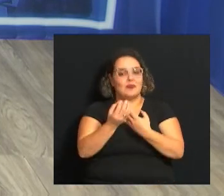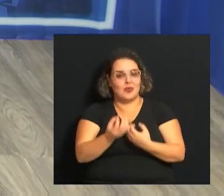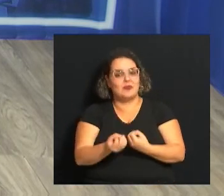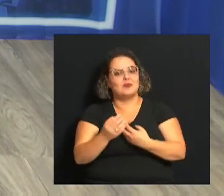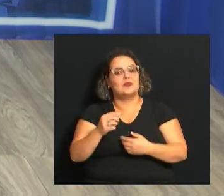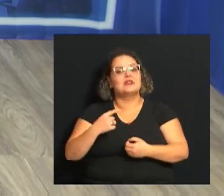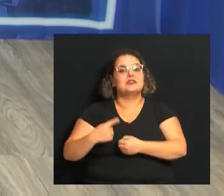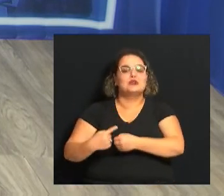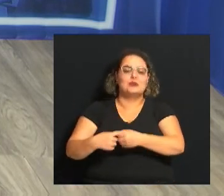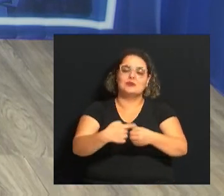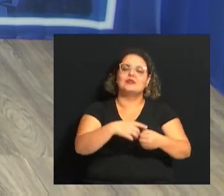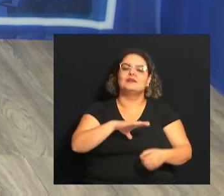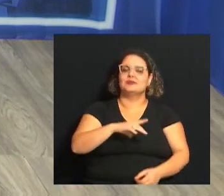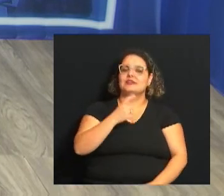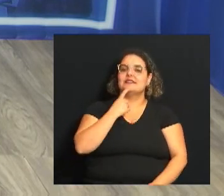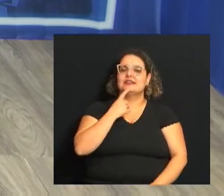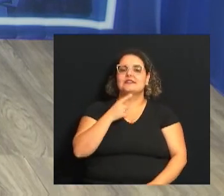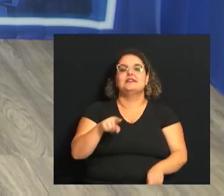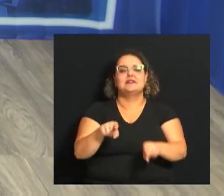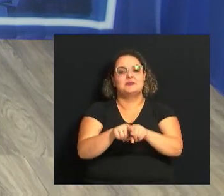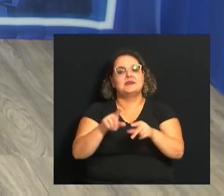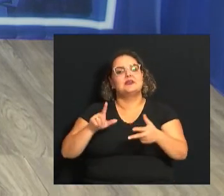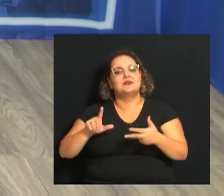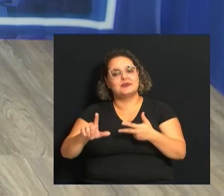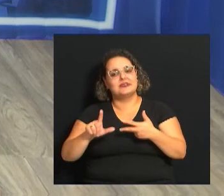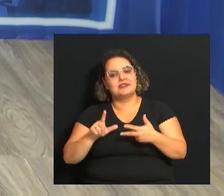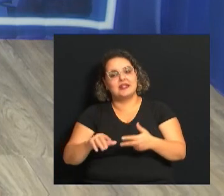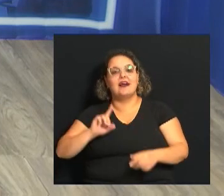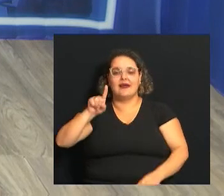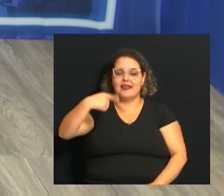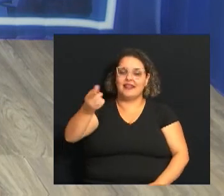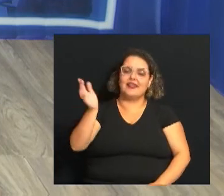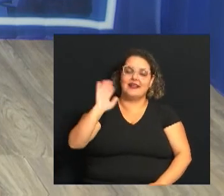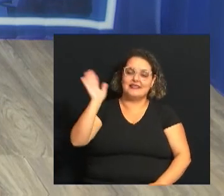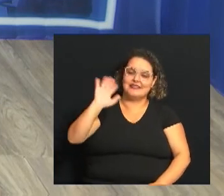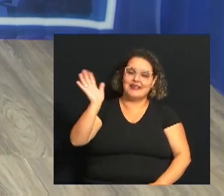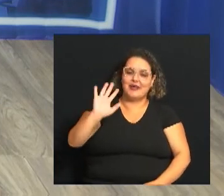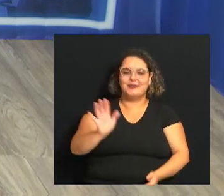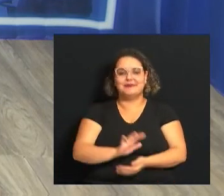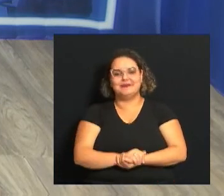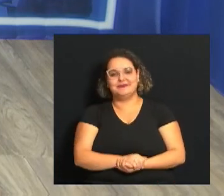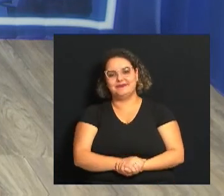da metrópole de Campinas e também do Legislativo. Até lá, tchau, tchau.